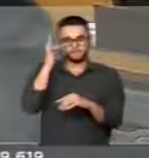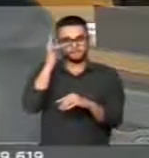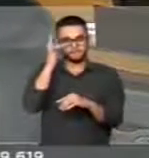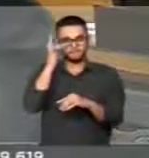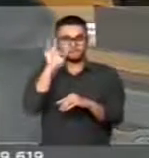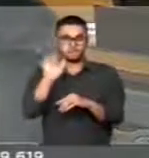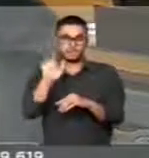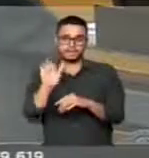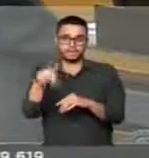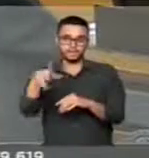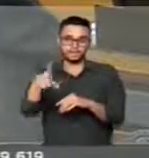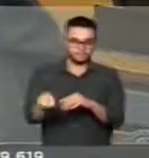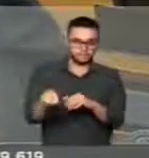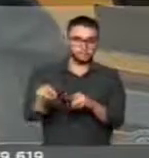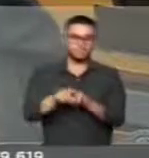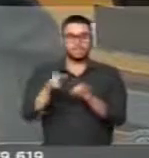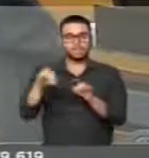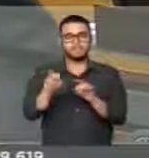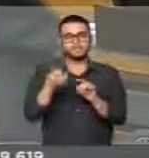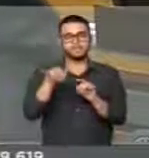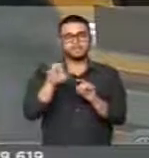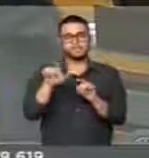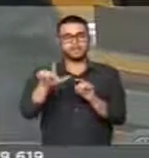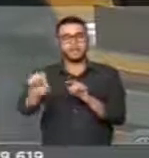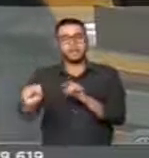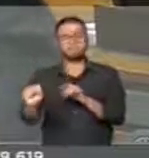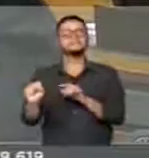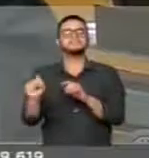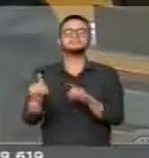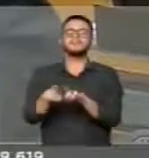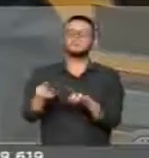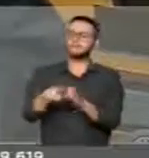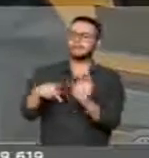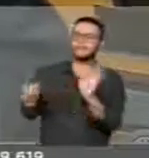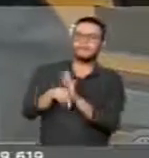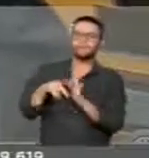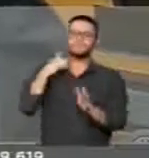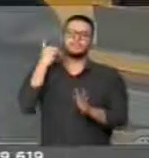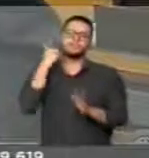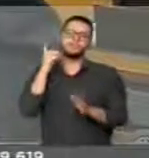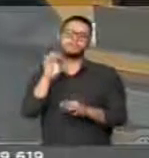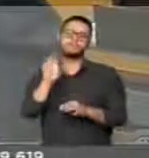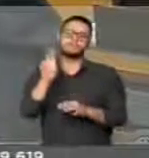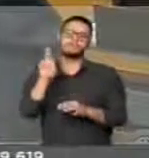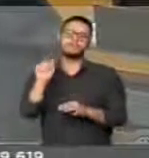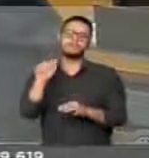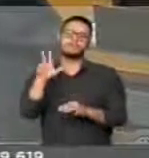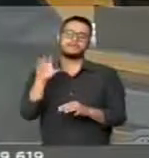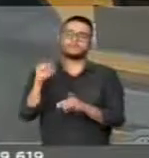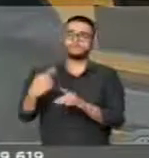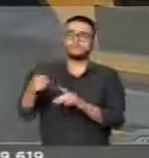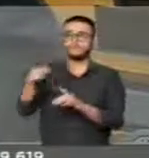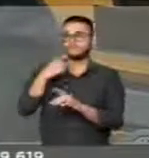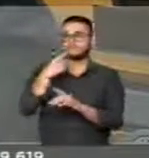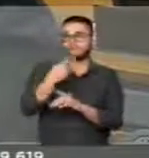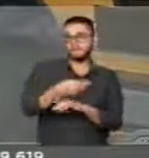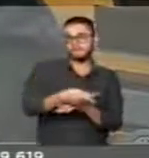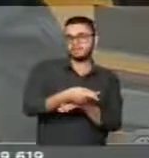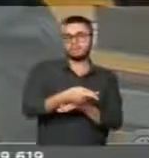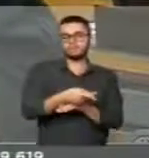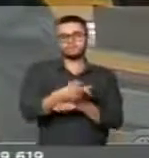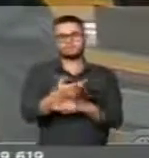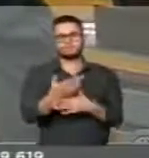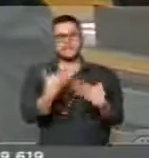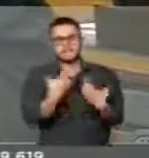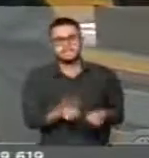Pinheiro, foi o senhor Meirelles, foi o próprio deputado Eduardo Cunha, ao dizer e admitir, numa emissora de